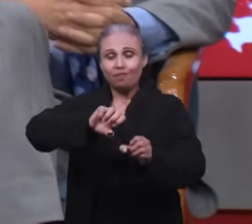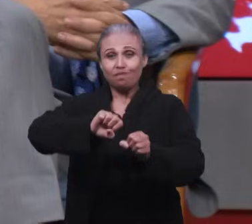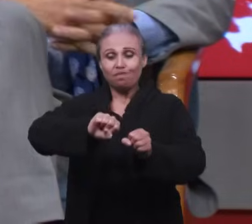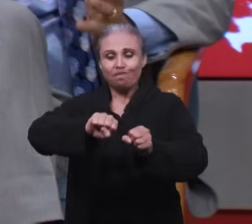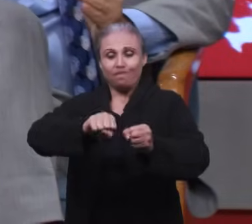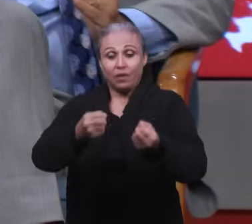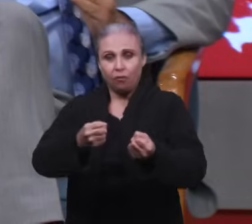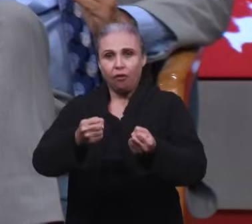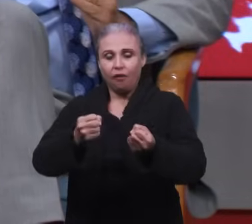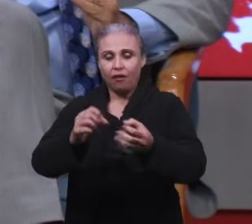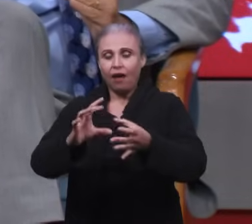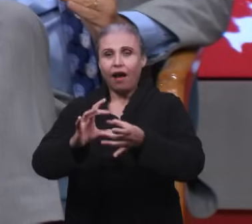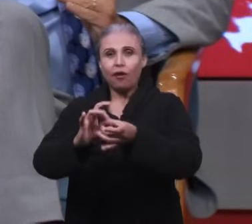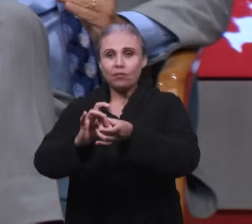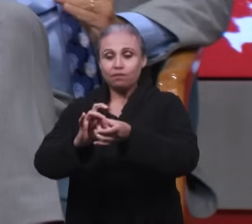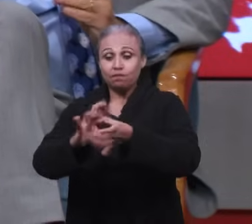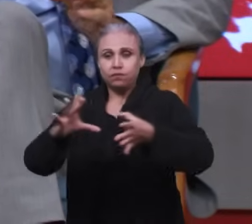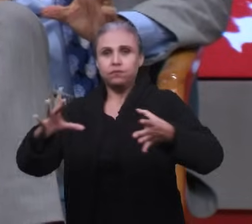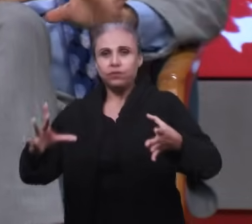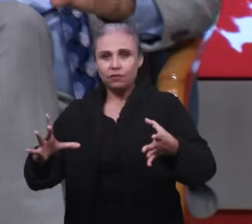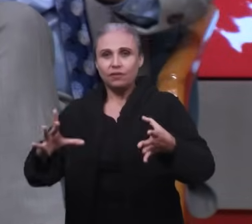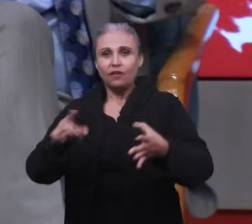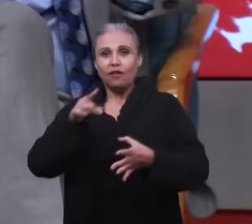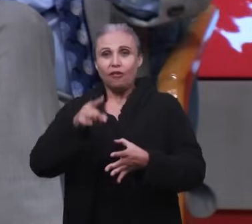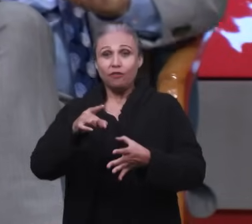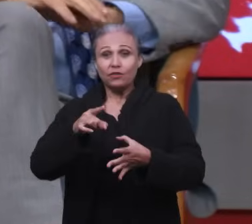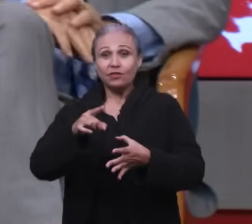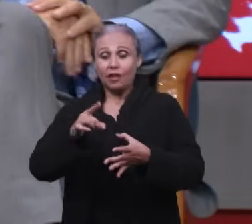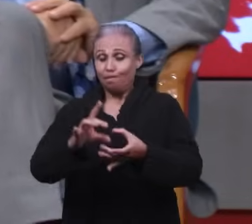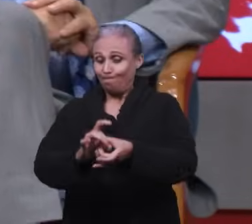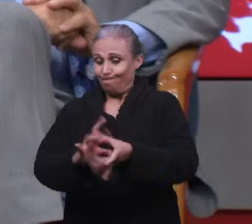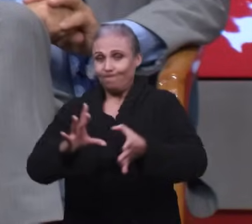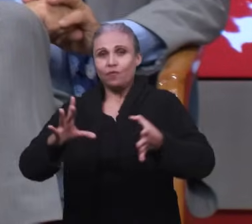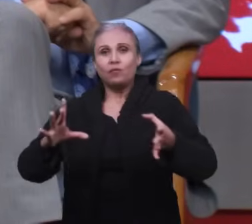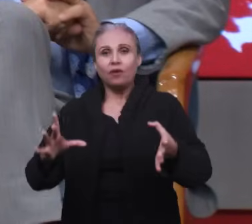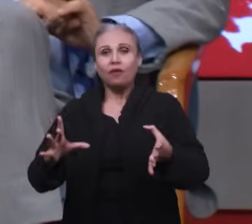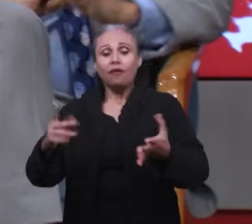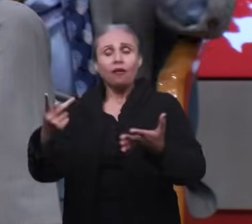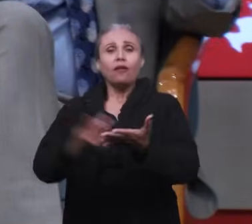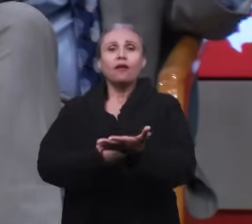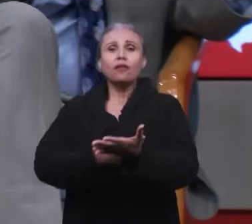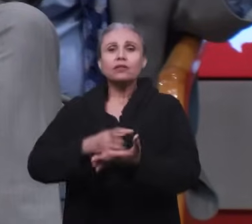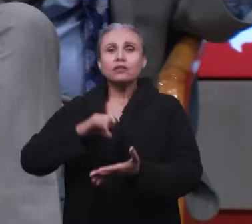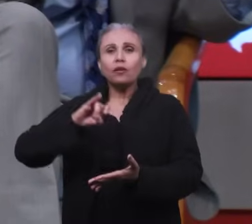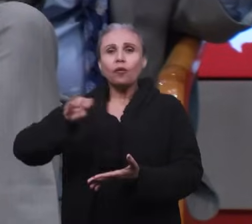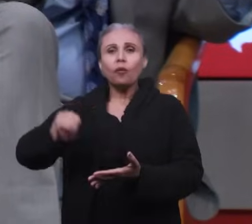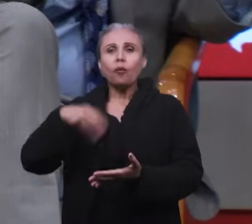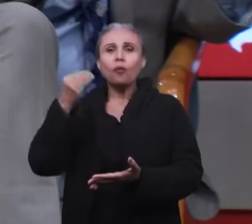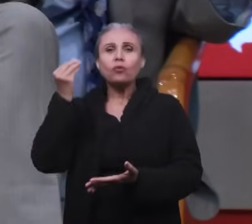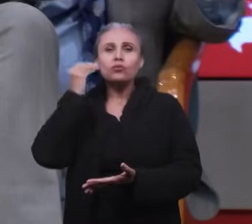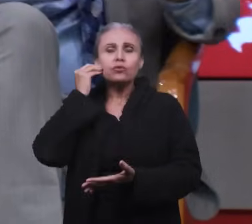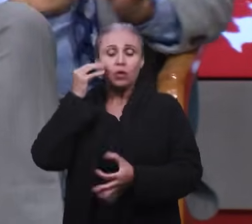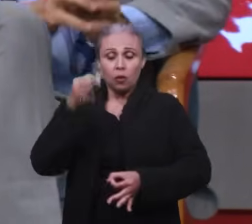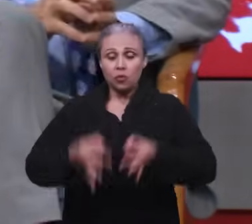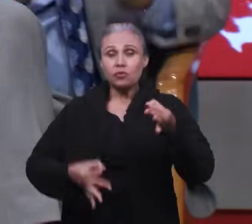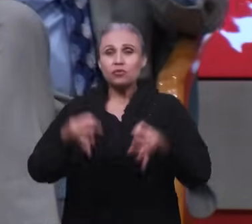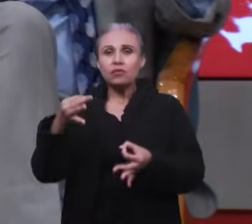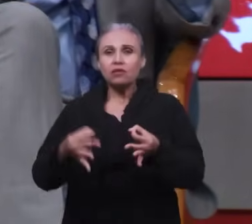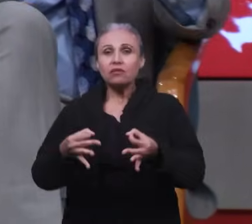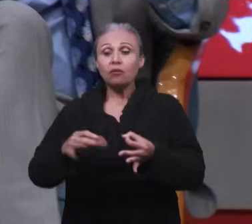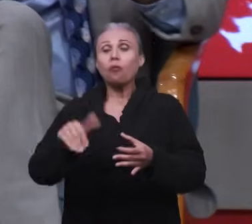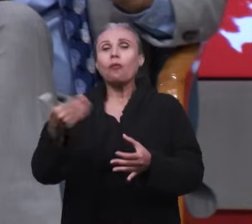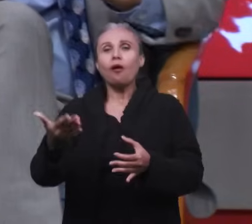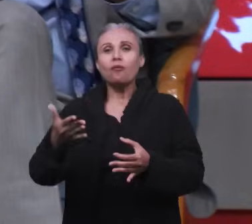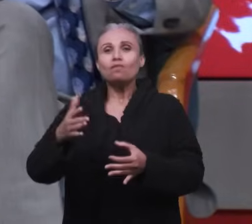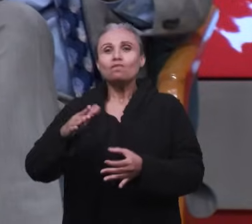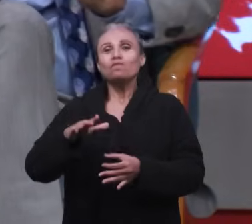Rompeu a comunhão do corpo com a cabeça, então você rompeu isso. Então o que aconteceu com Judas? Qual foi o